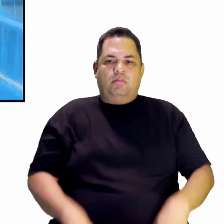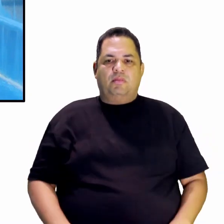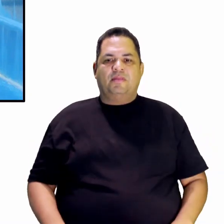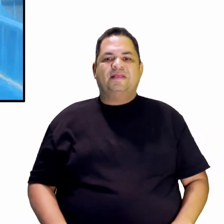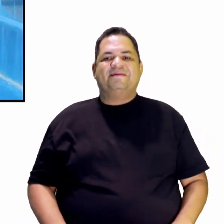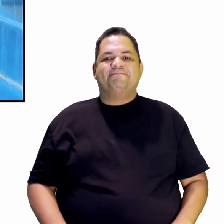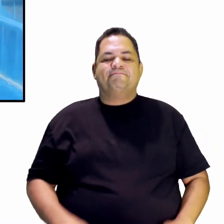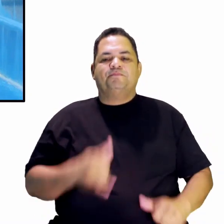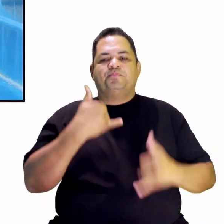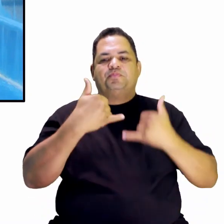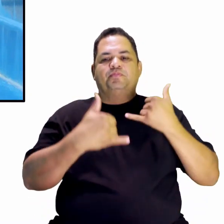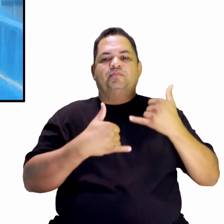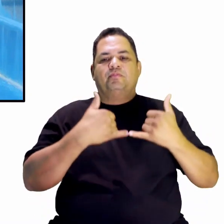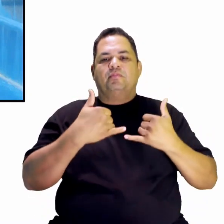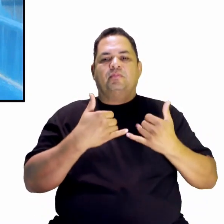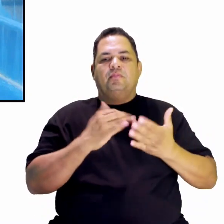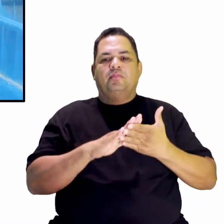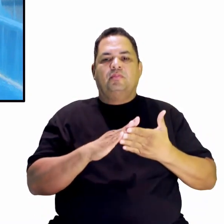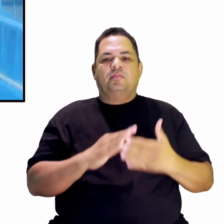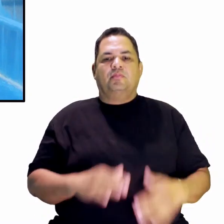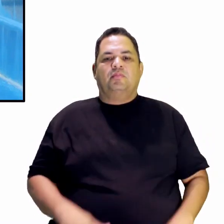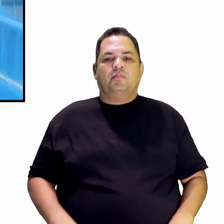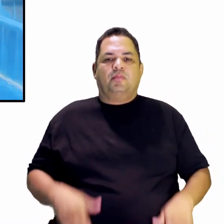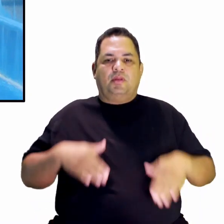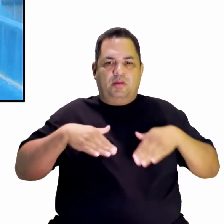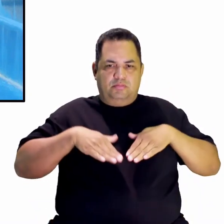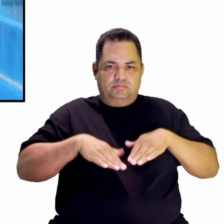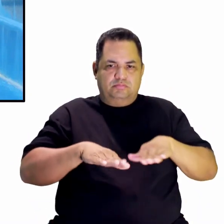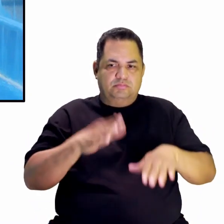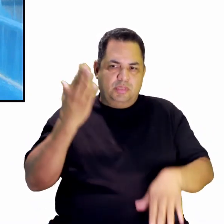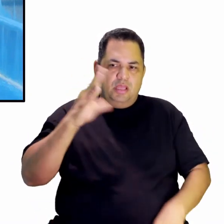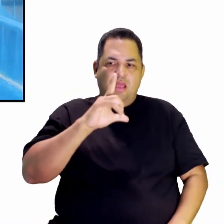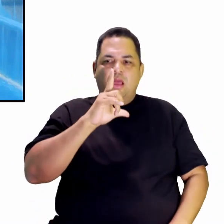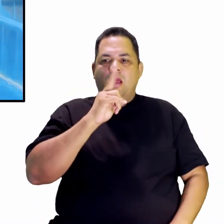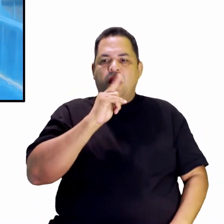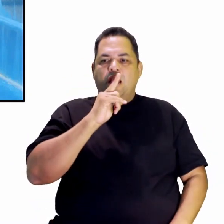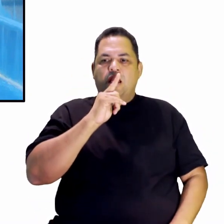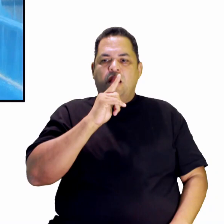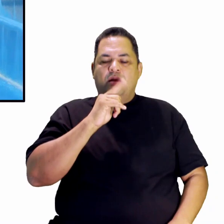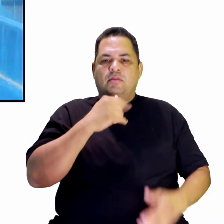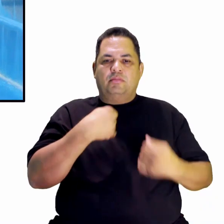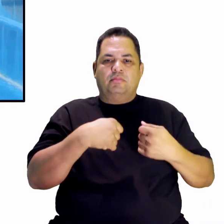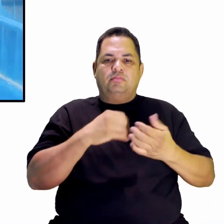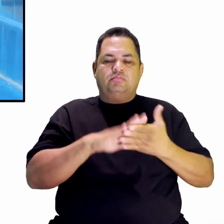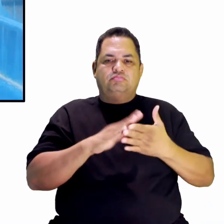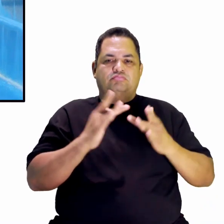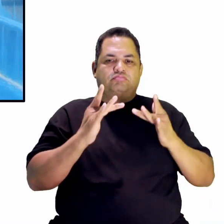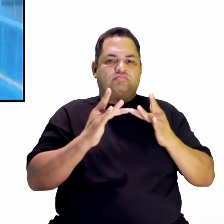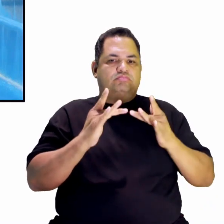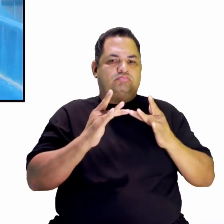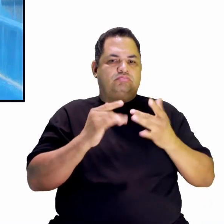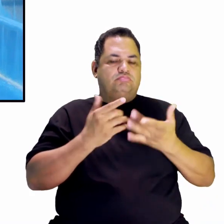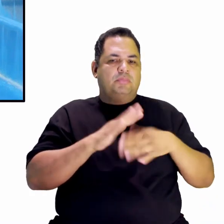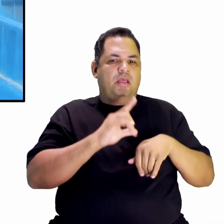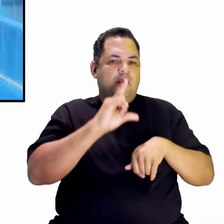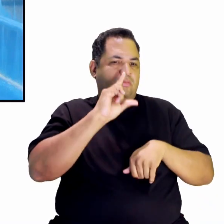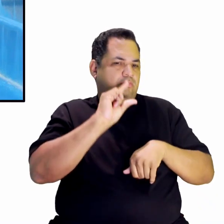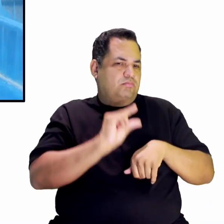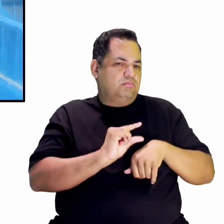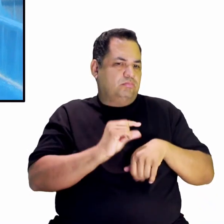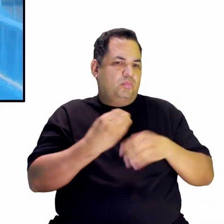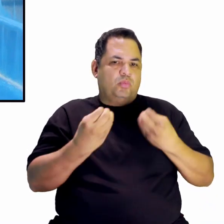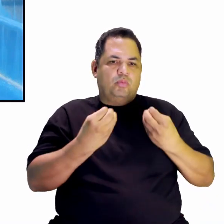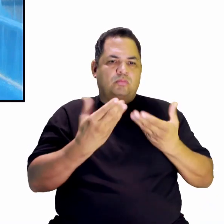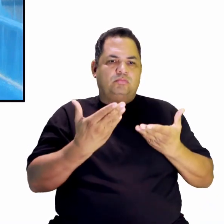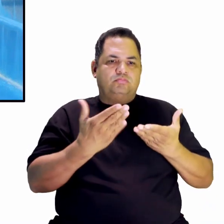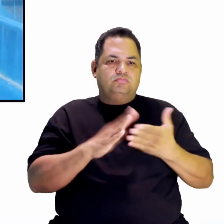quer brincar e escorregar num tipo de brinquedo desse aquático, é preciso que o atrito não seja tão como esse. Senão, como é que você